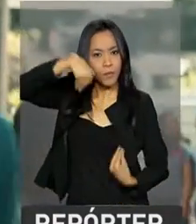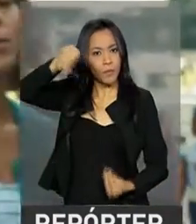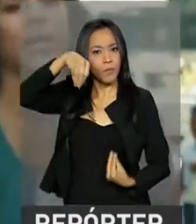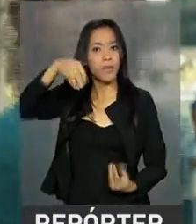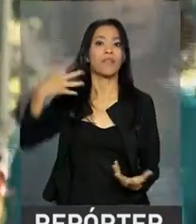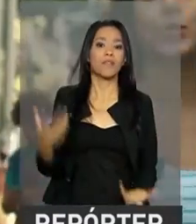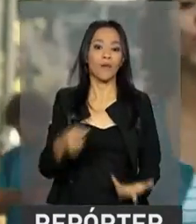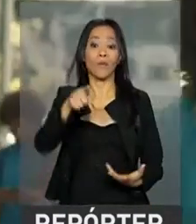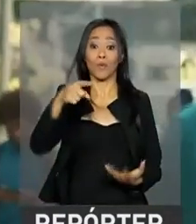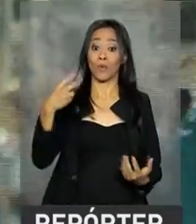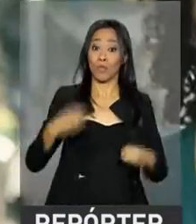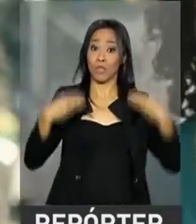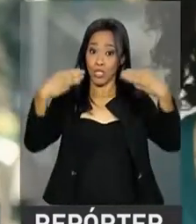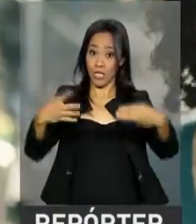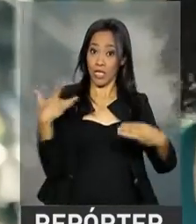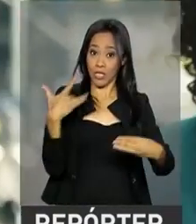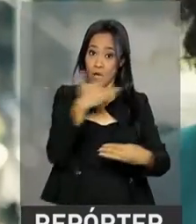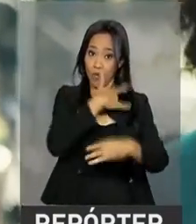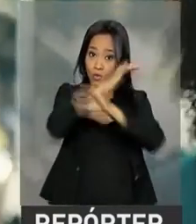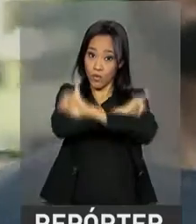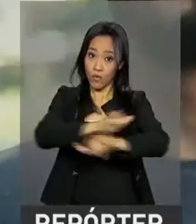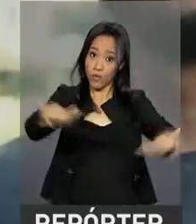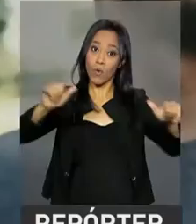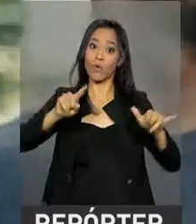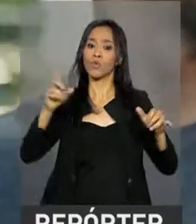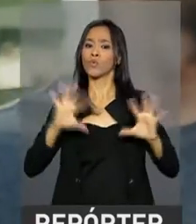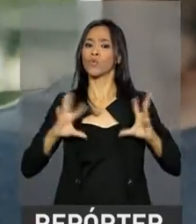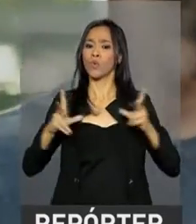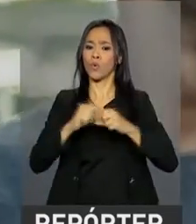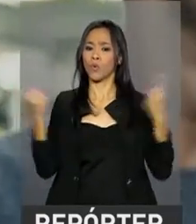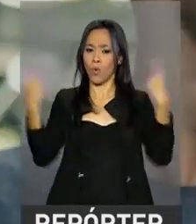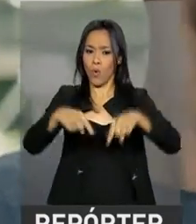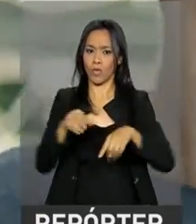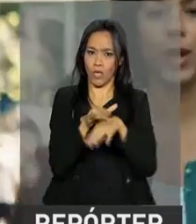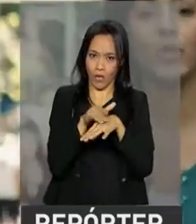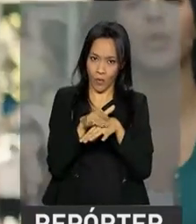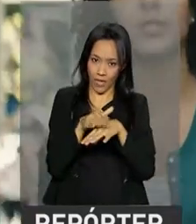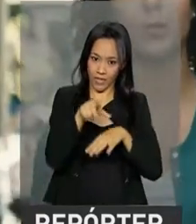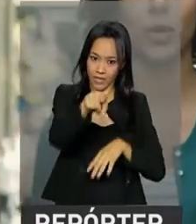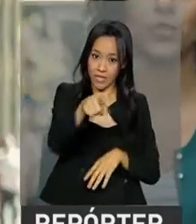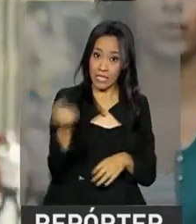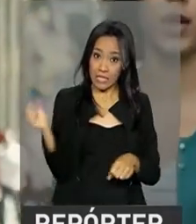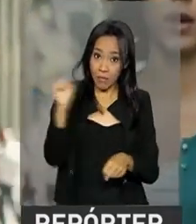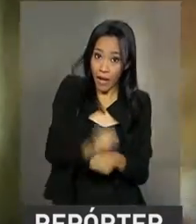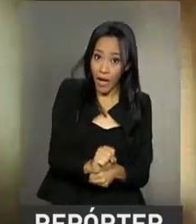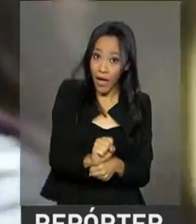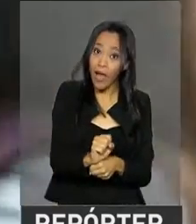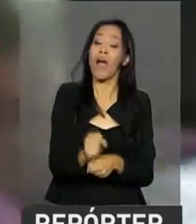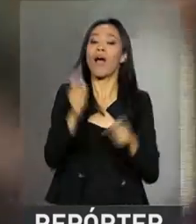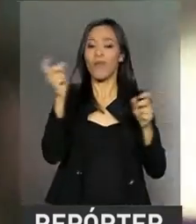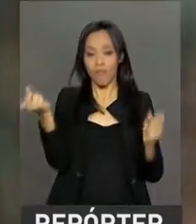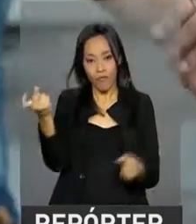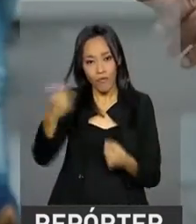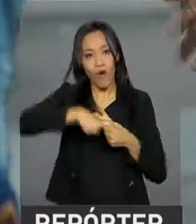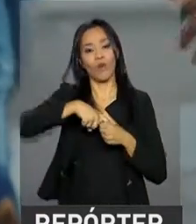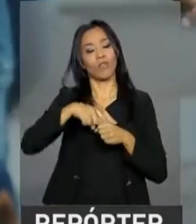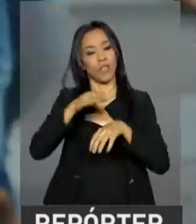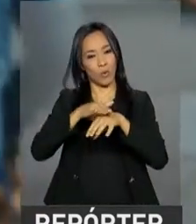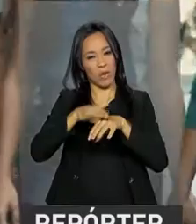lançou a campanha Todos Juntos contra a Tuberculose. Se parar o tratamento, a doença pode voltar mais